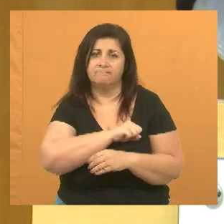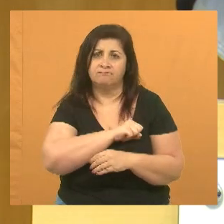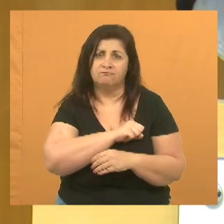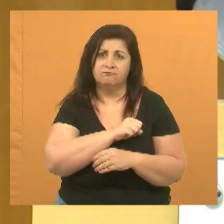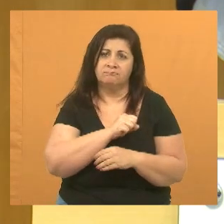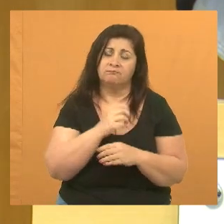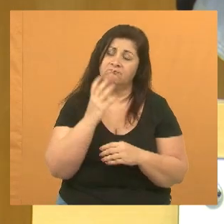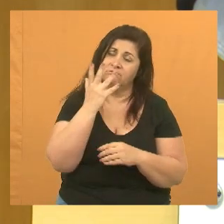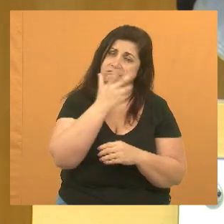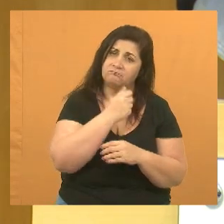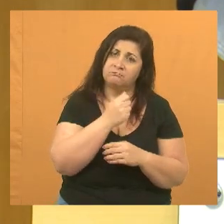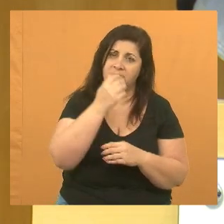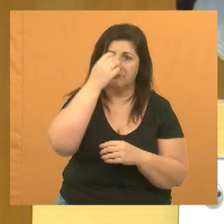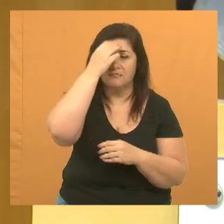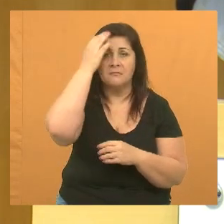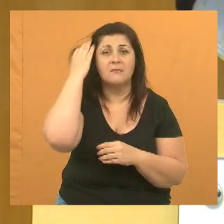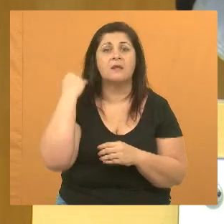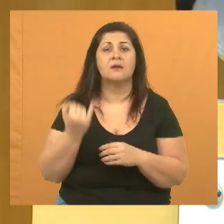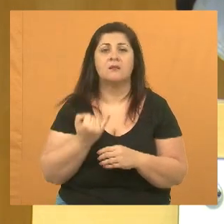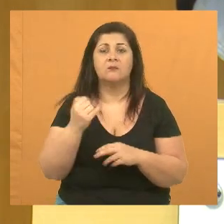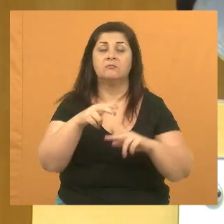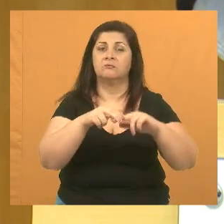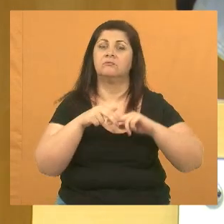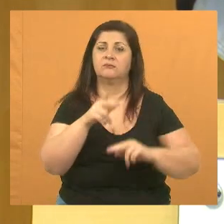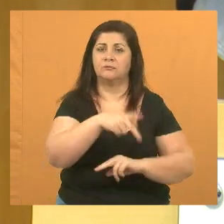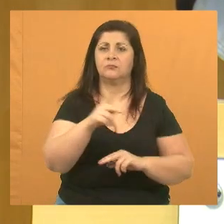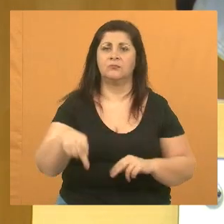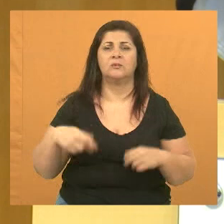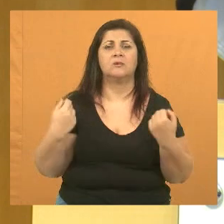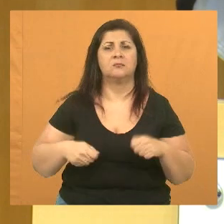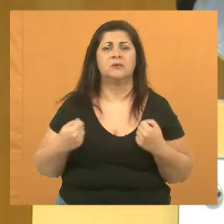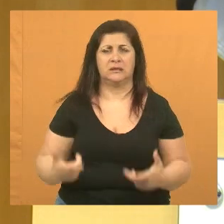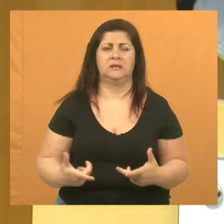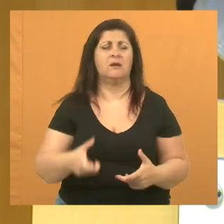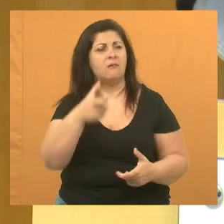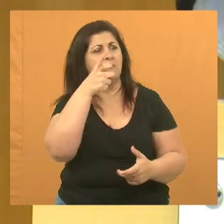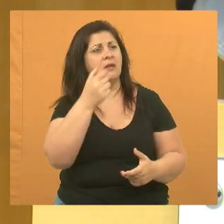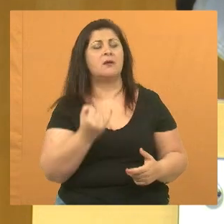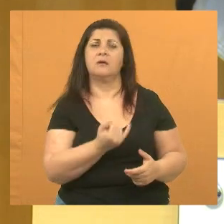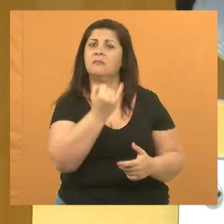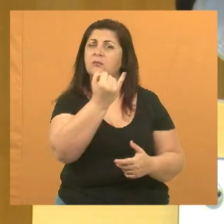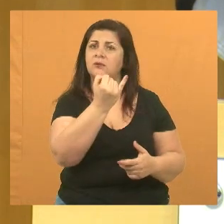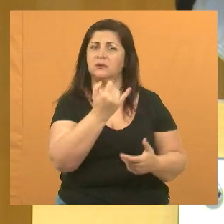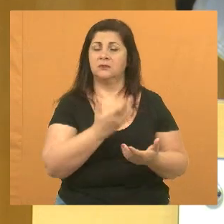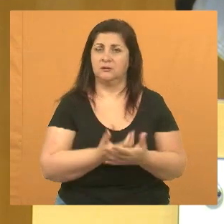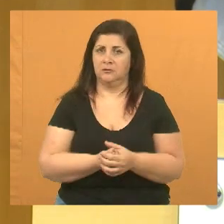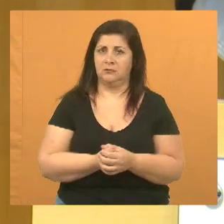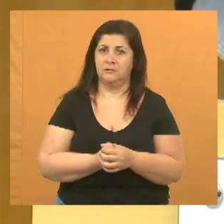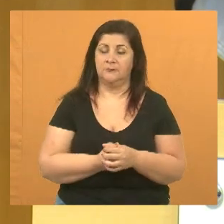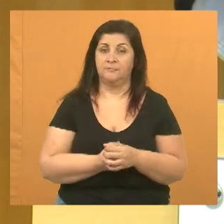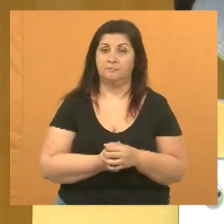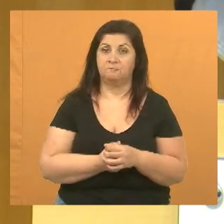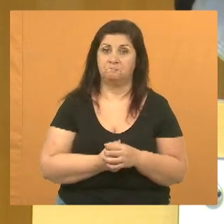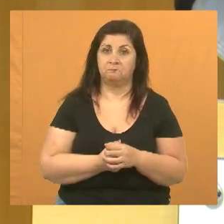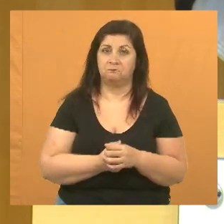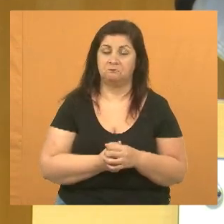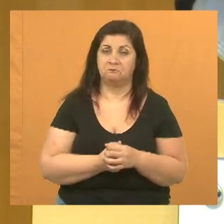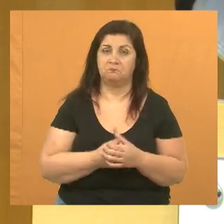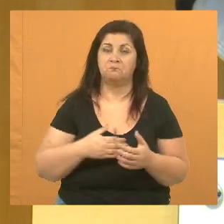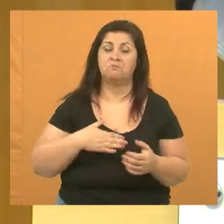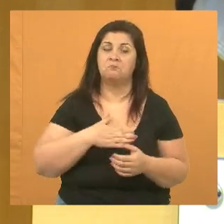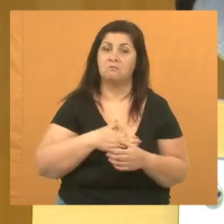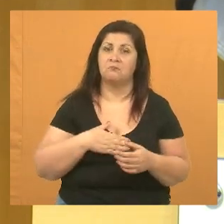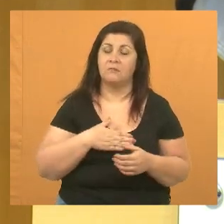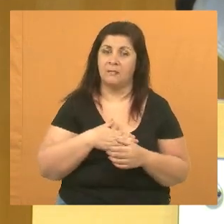Então, é importante, por isso que o professor tem que ser muito valorizado, né? Eu gostaria